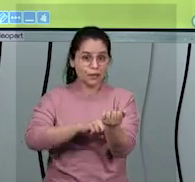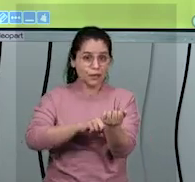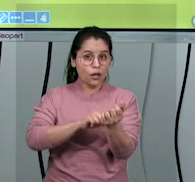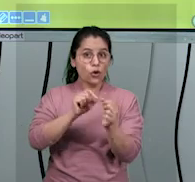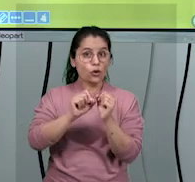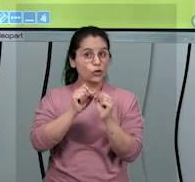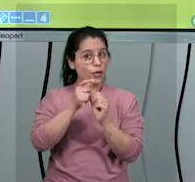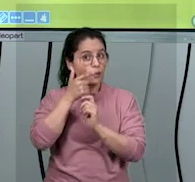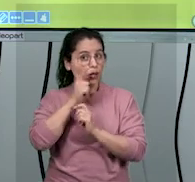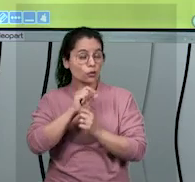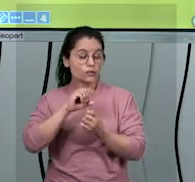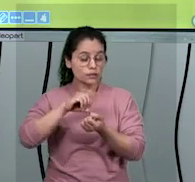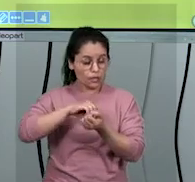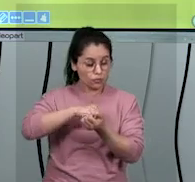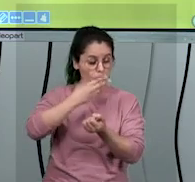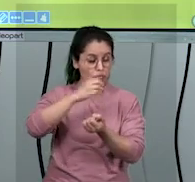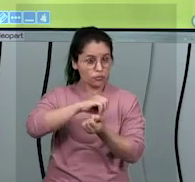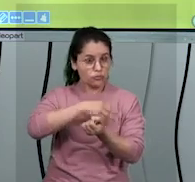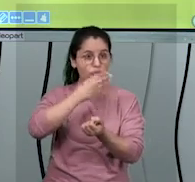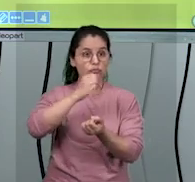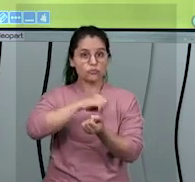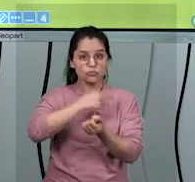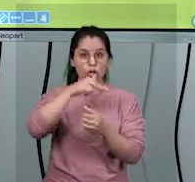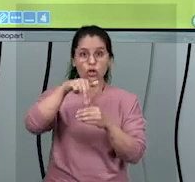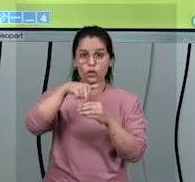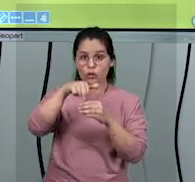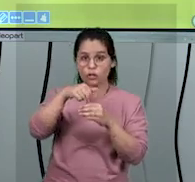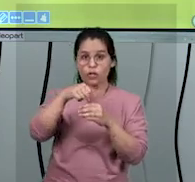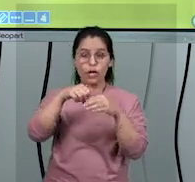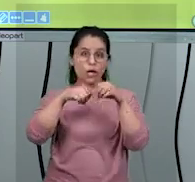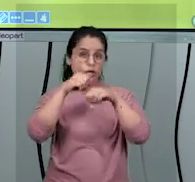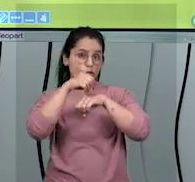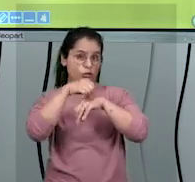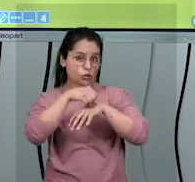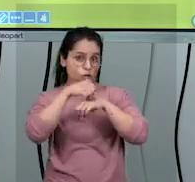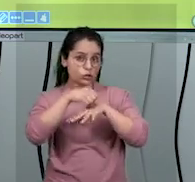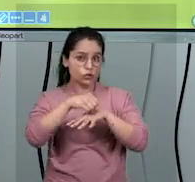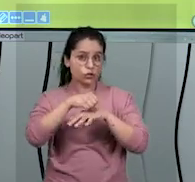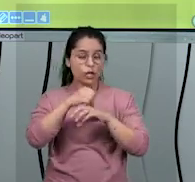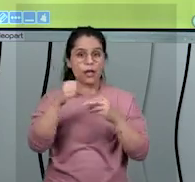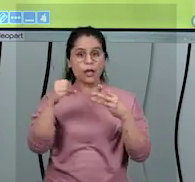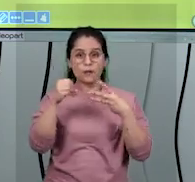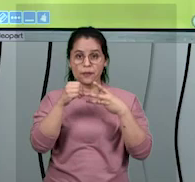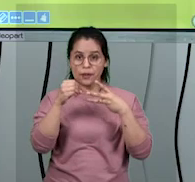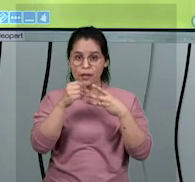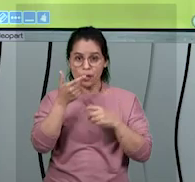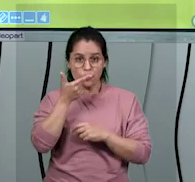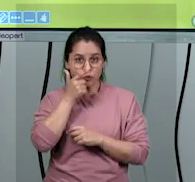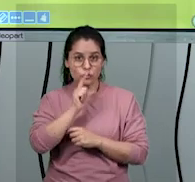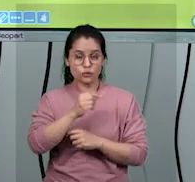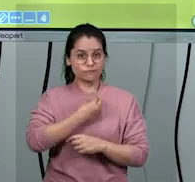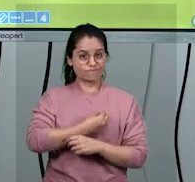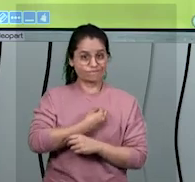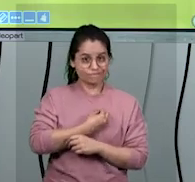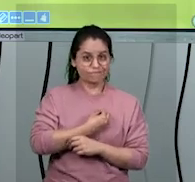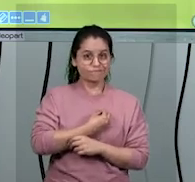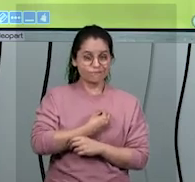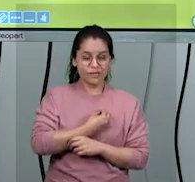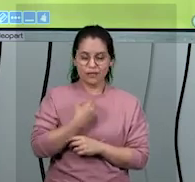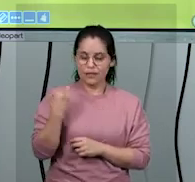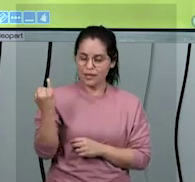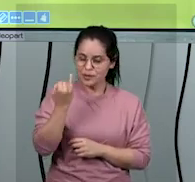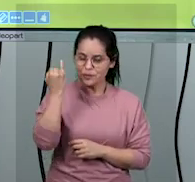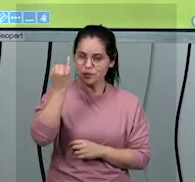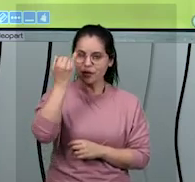levar esses nutrientes, para levar esse oxigênio para as nossas células, para que a gente viva. E é muito, muito, muito